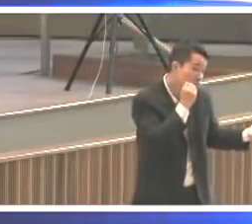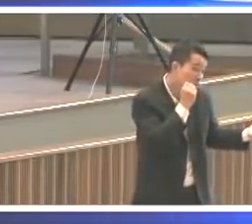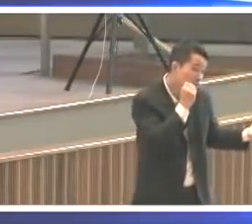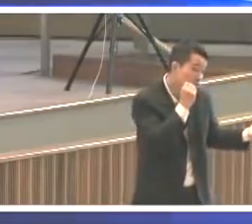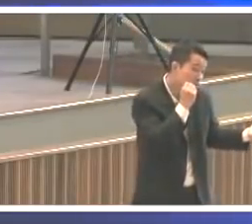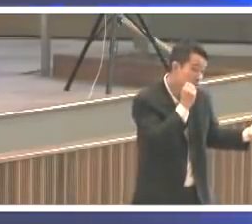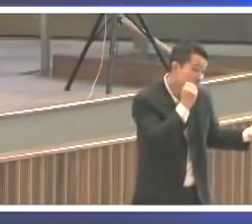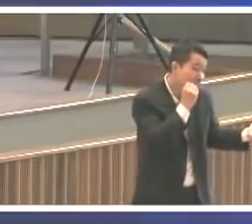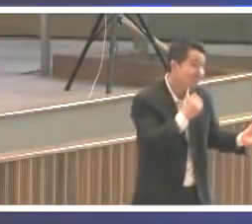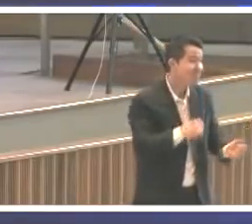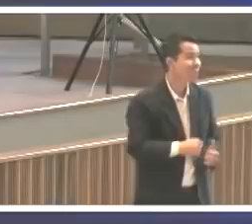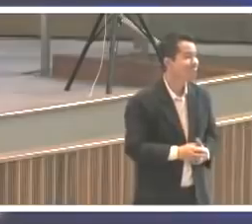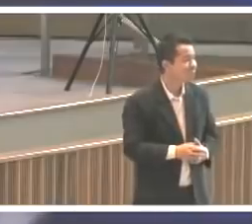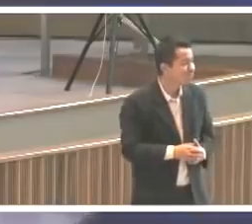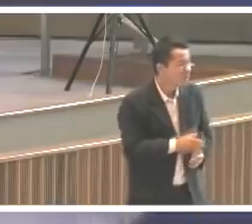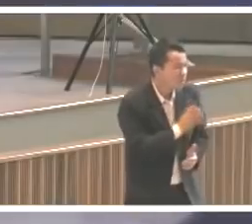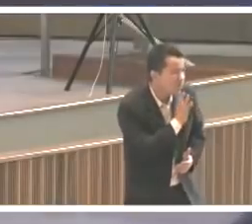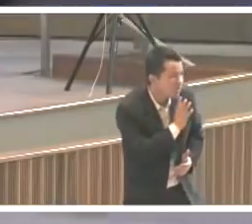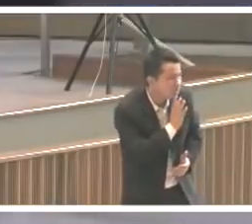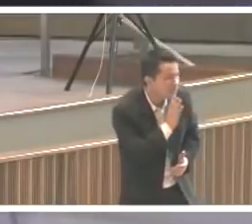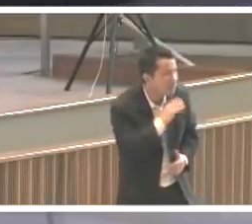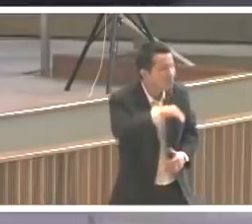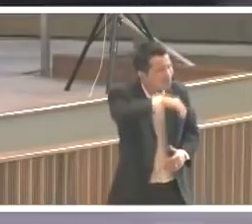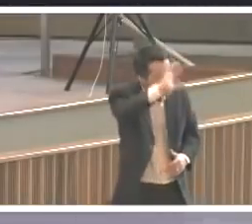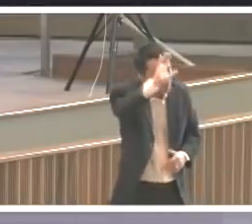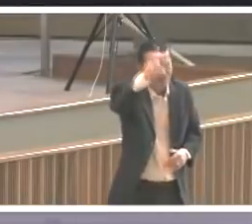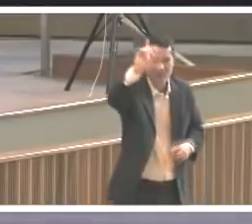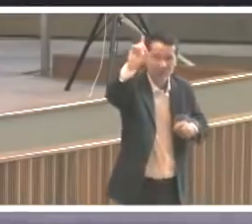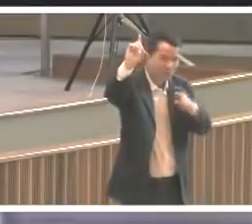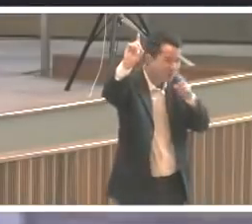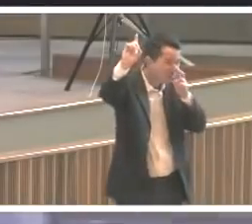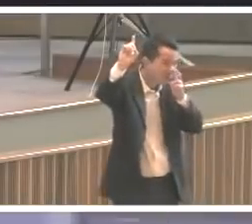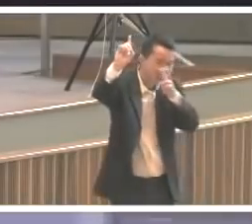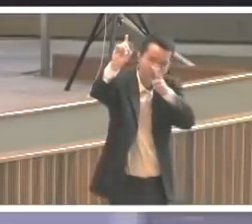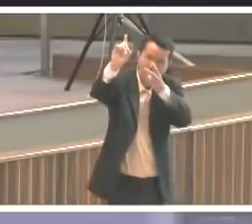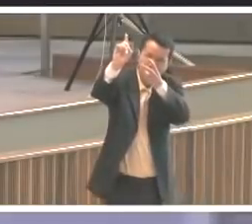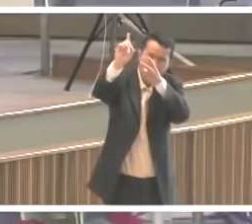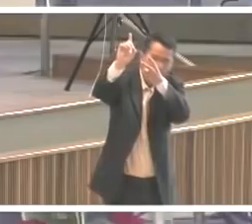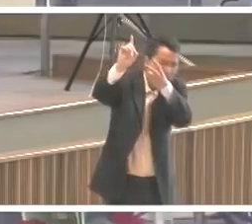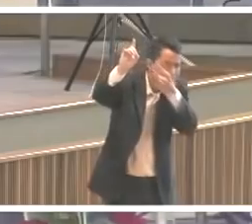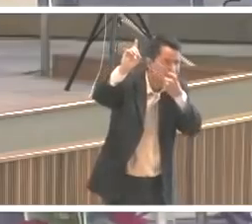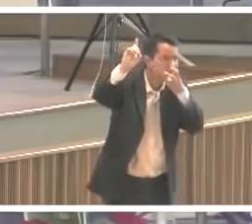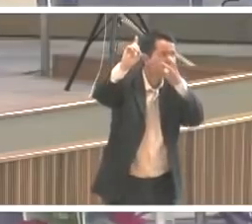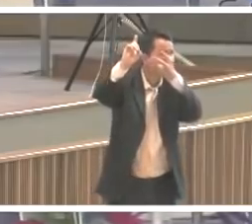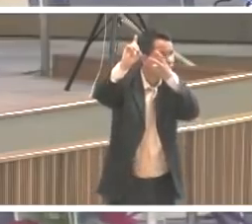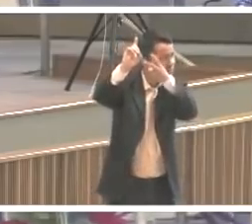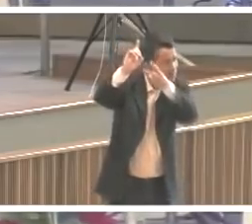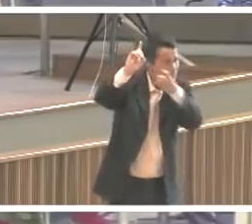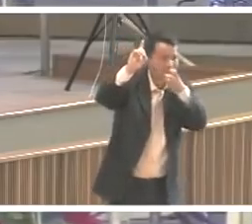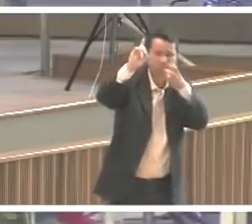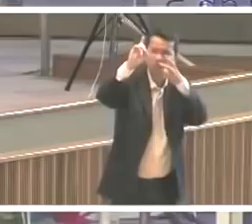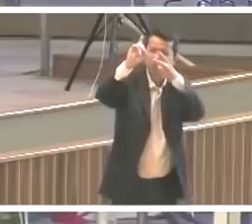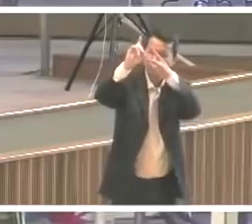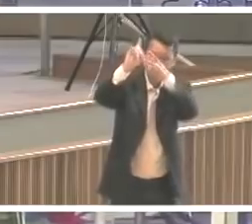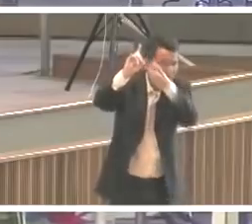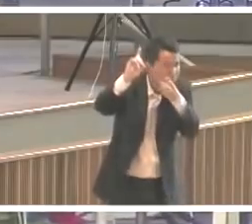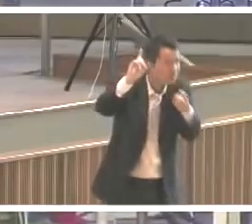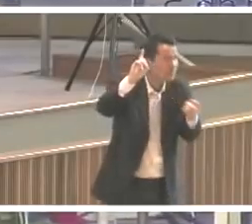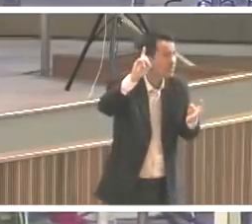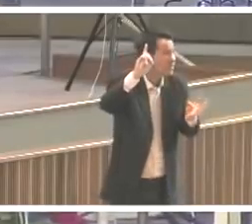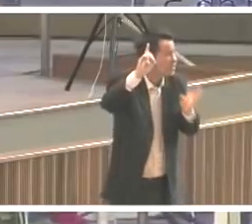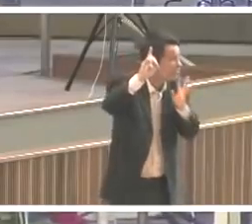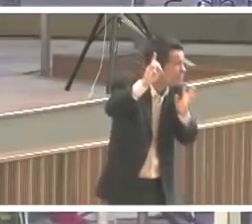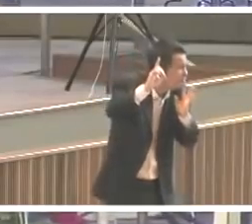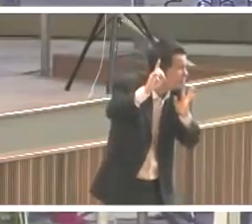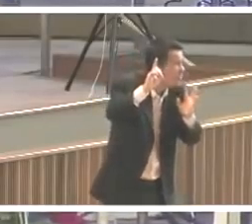Oportunidades de conhecê-lo, oportunidades de ouvi-lo, oportunidades de sermos